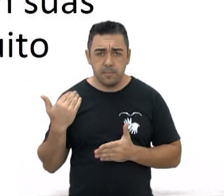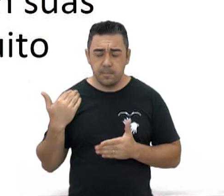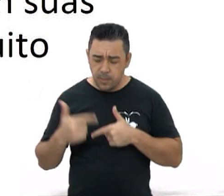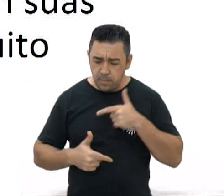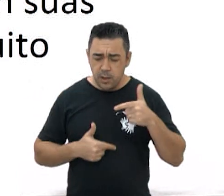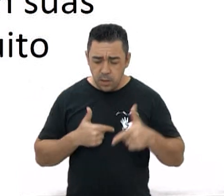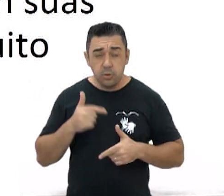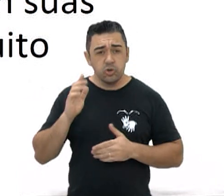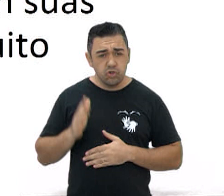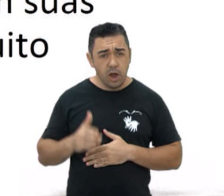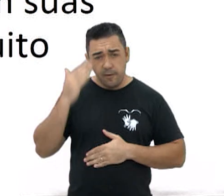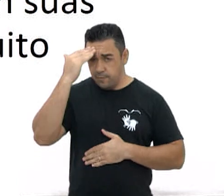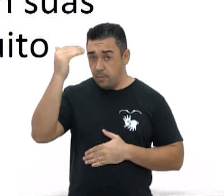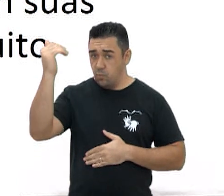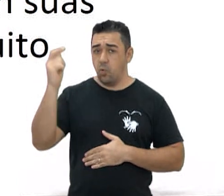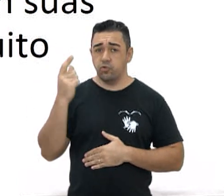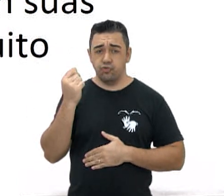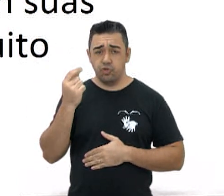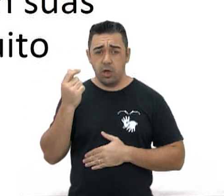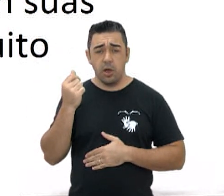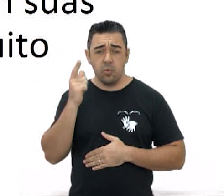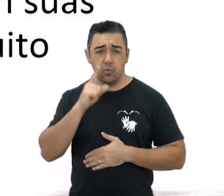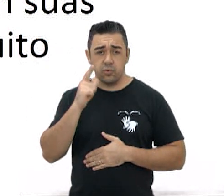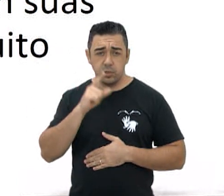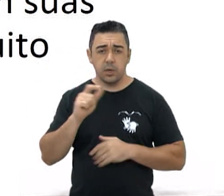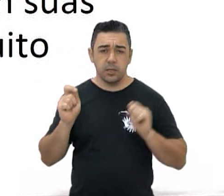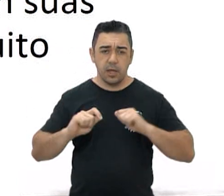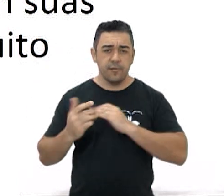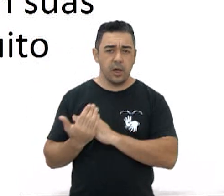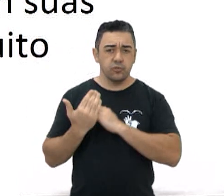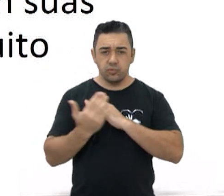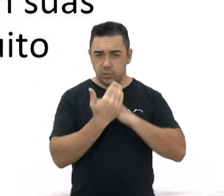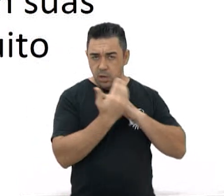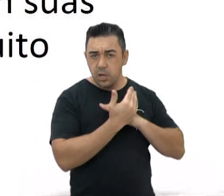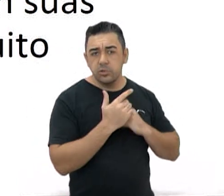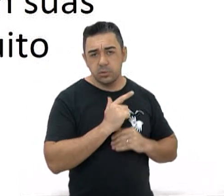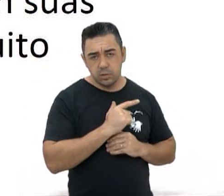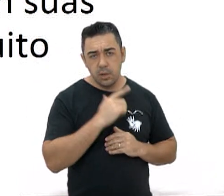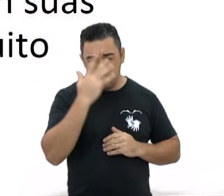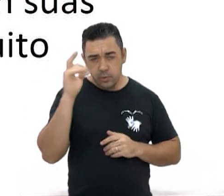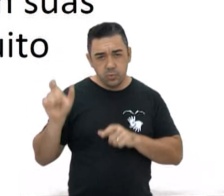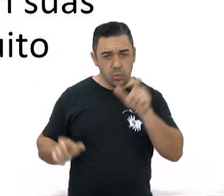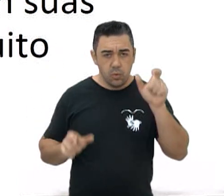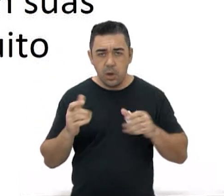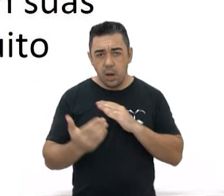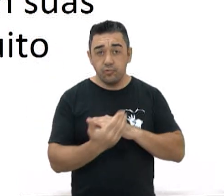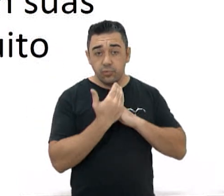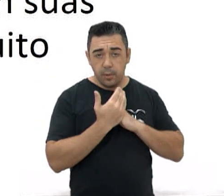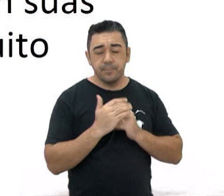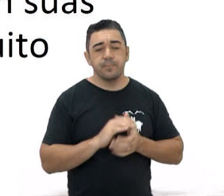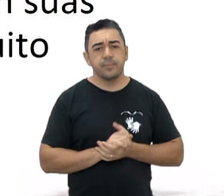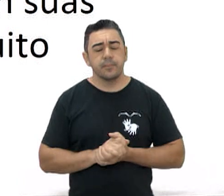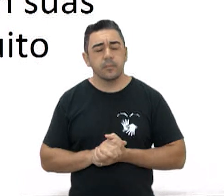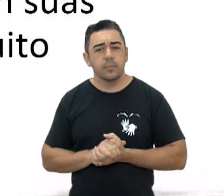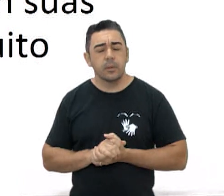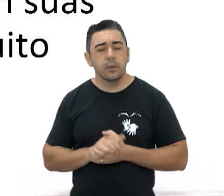Ele já estava famoso, ganhando dinheiro com a arte, então ele podia ter assistentes que ajudavam ele. Chegou a um ponto de ser